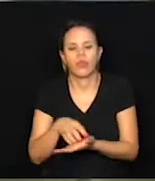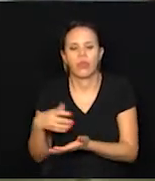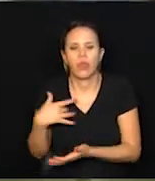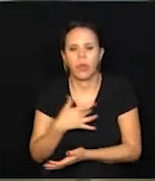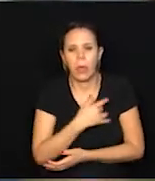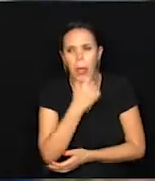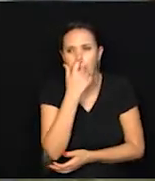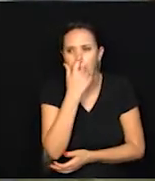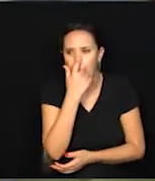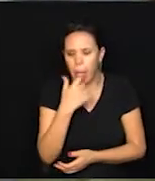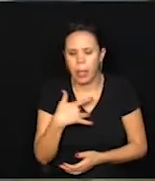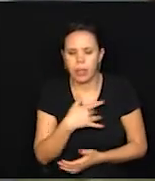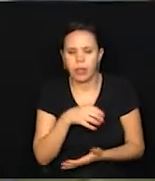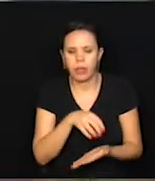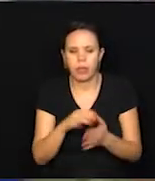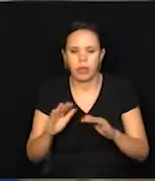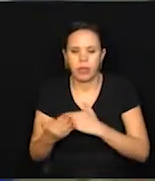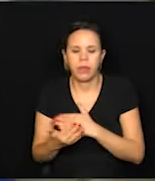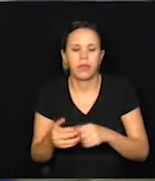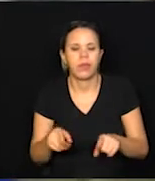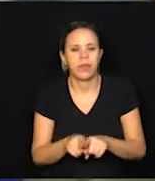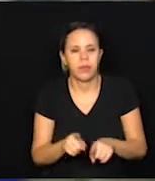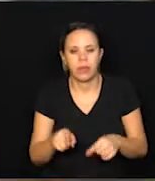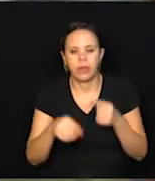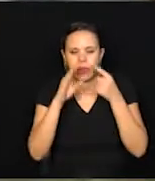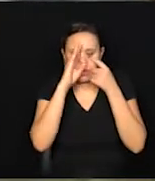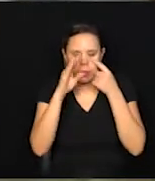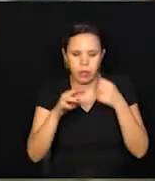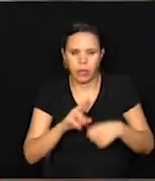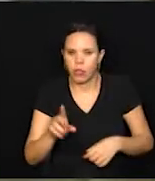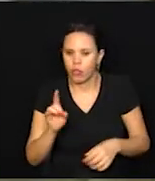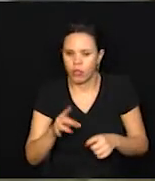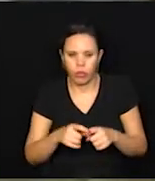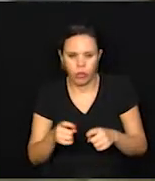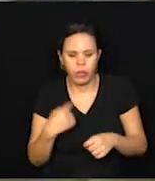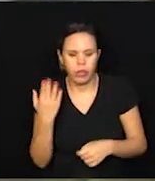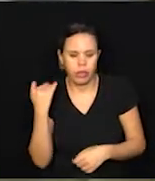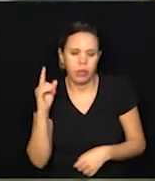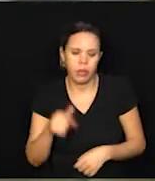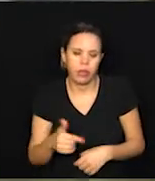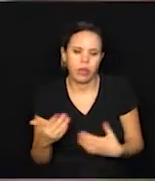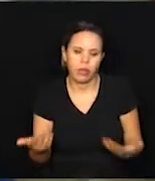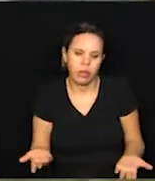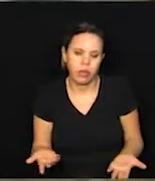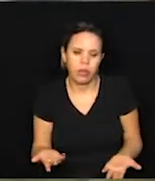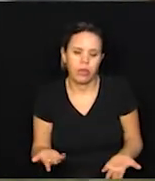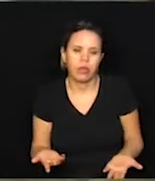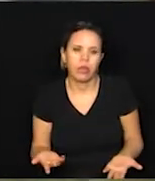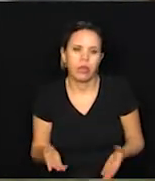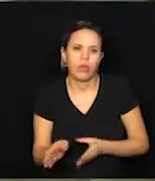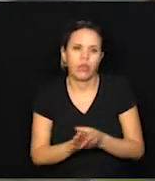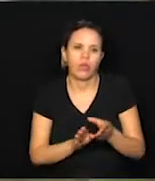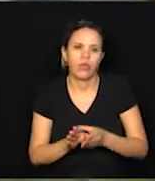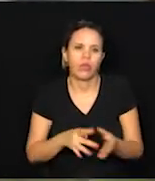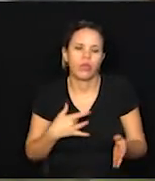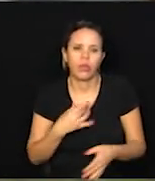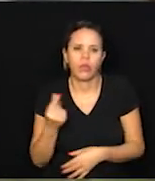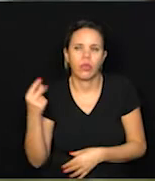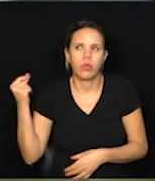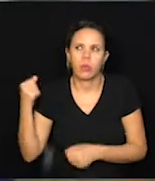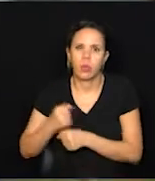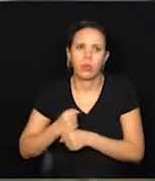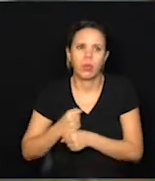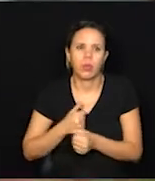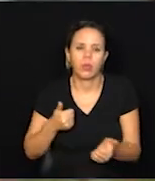no centro de saúde dos bairros, também é fundamental, porque não é só o médico, a gente sabe disso, tá certo? Eu sou do Conselho de Saúde há muito tempo,